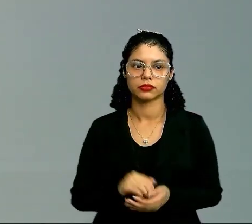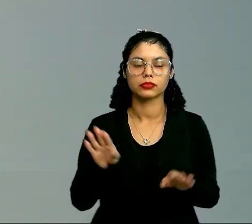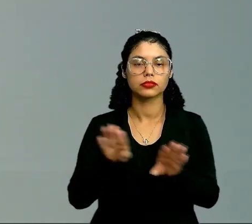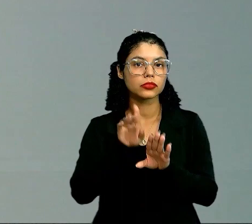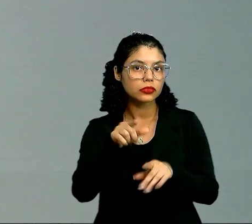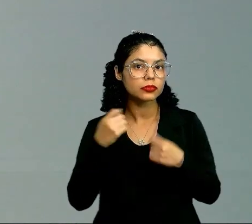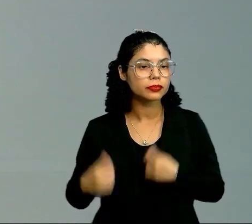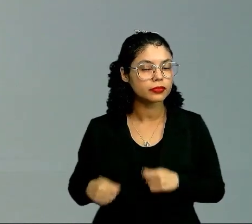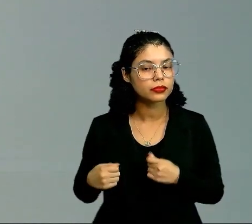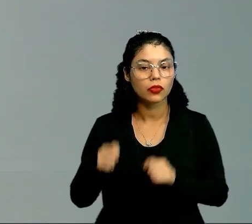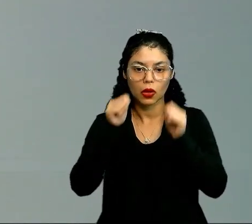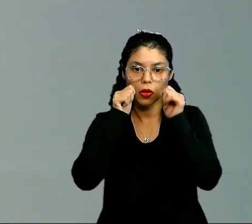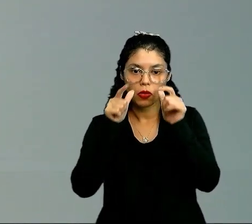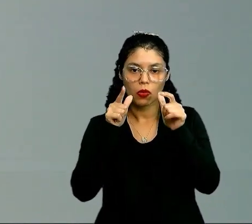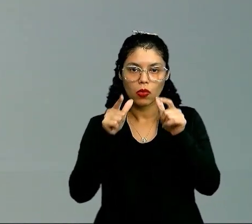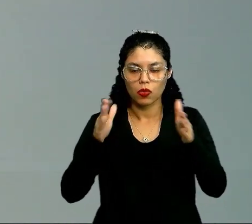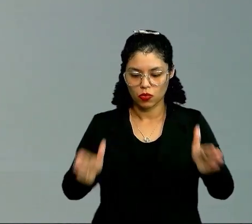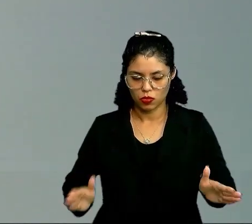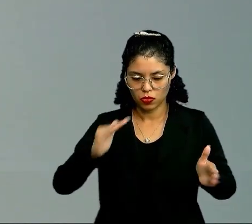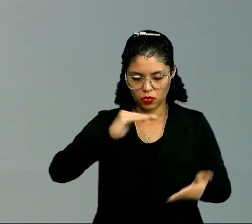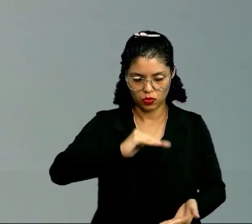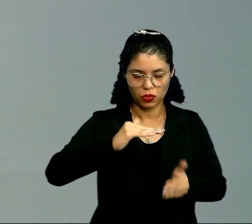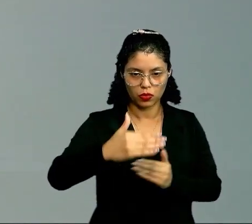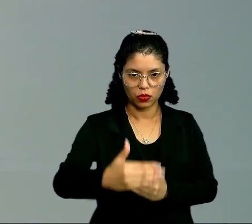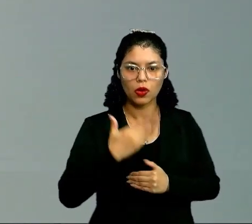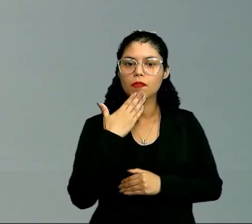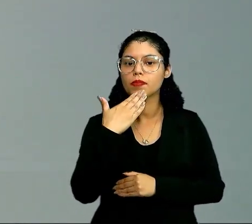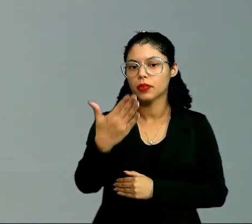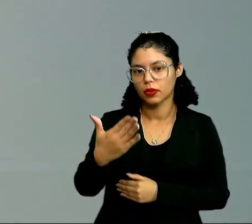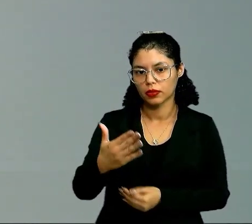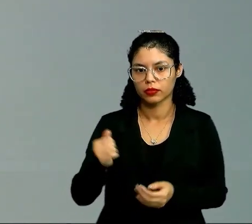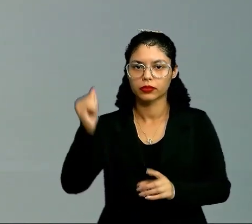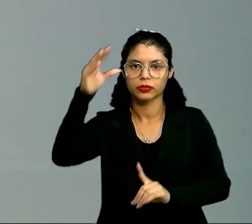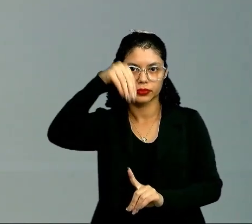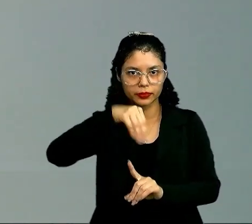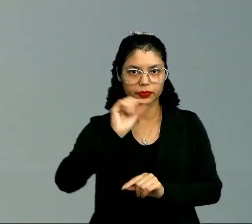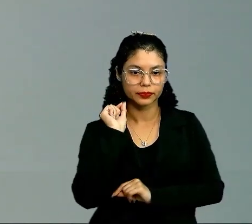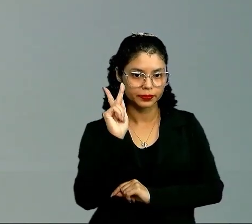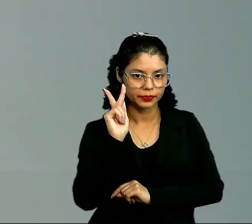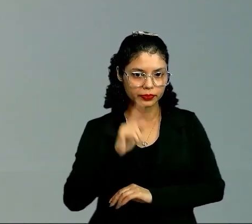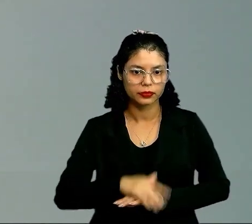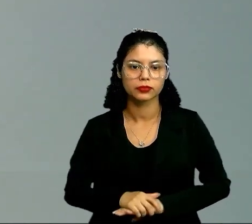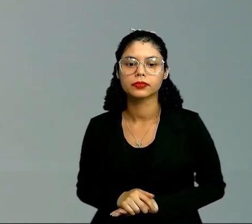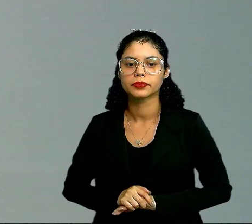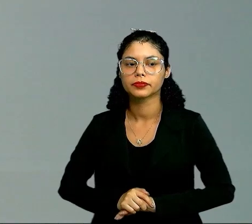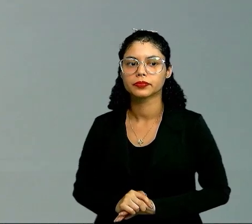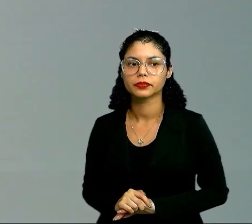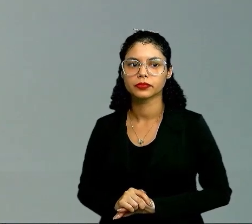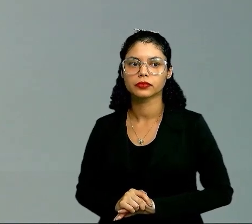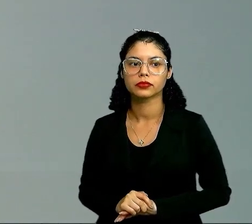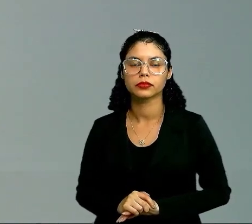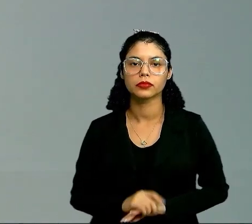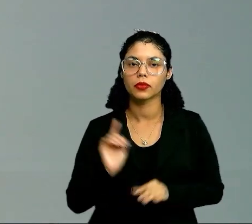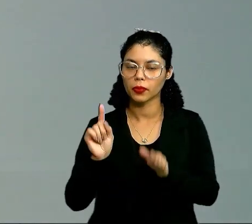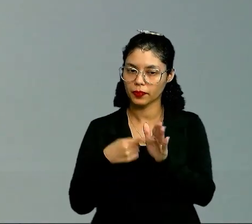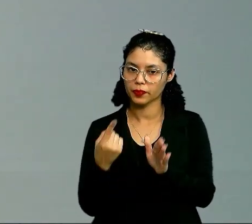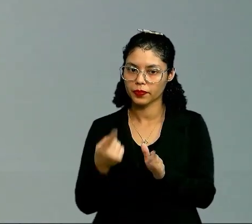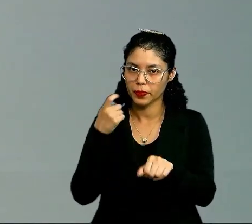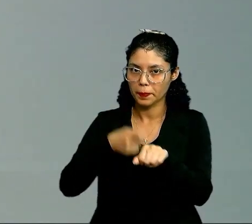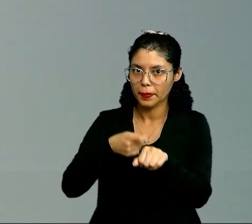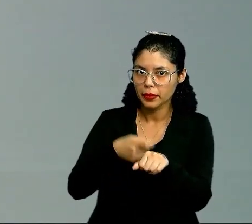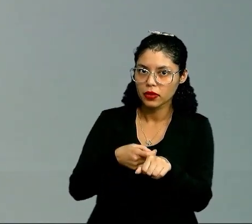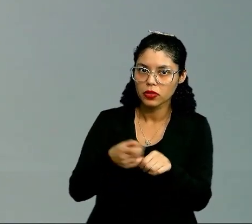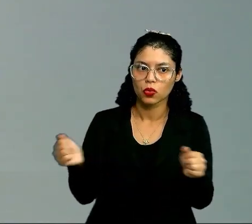tá? Só devemos observar o cubo e o que pede o centro, tá? Então, quando ele deu aquele primeiro